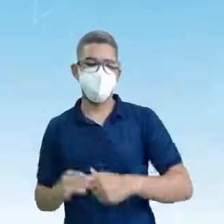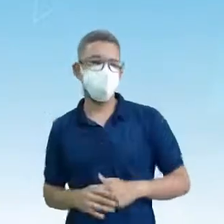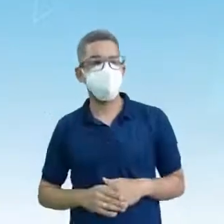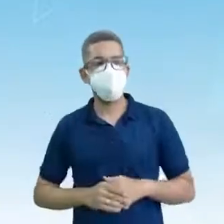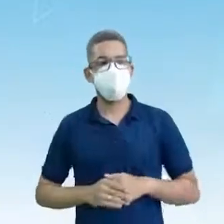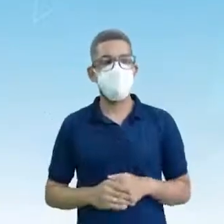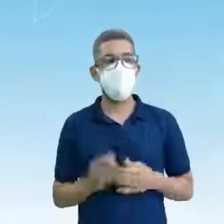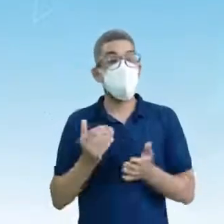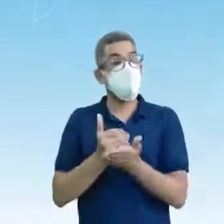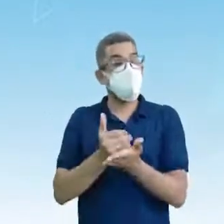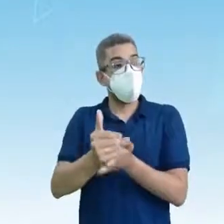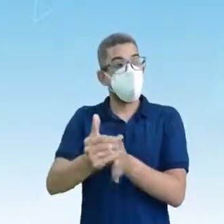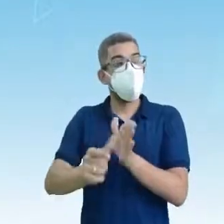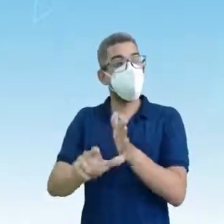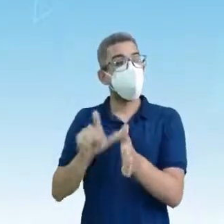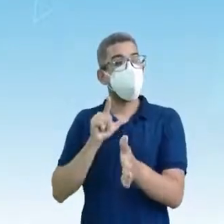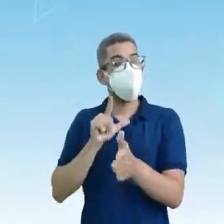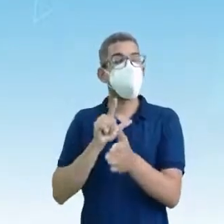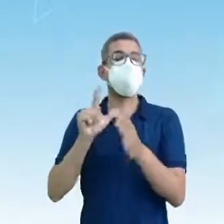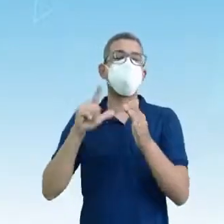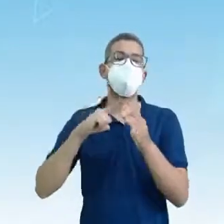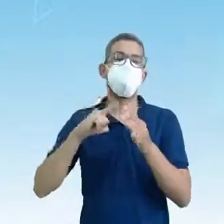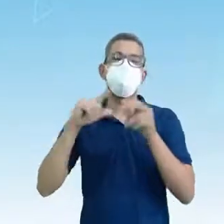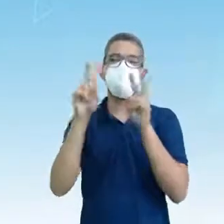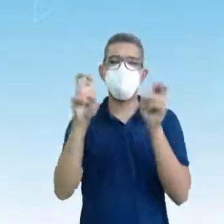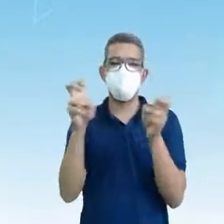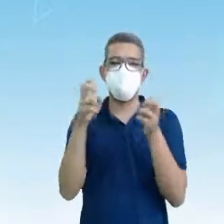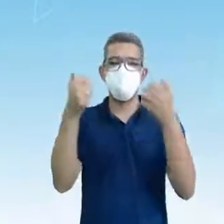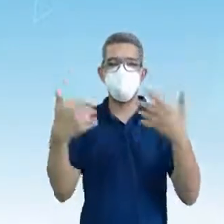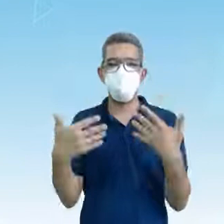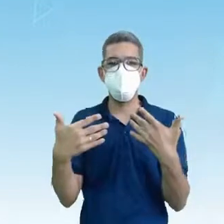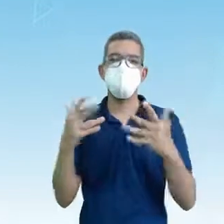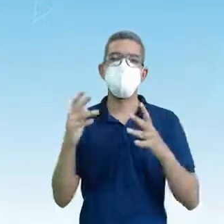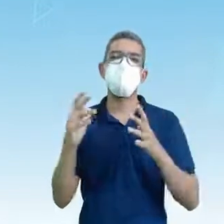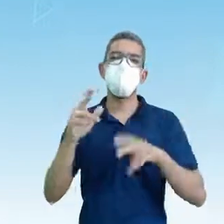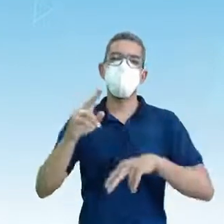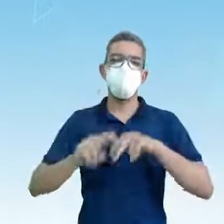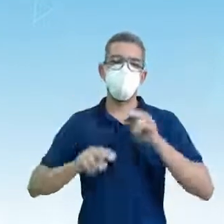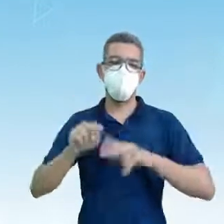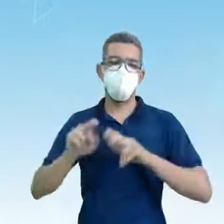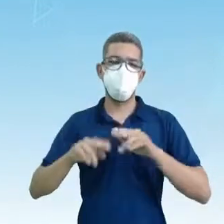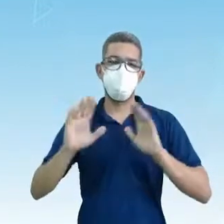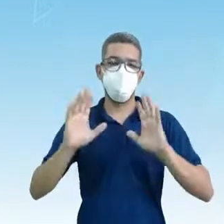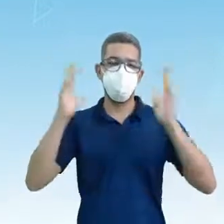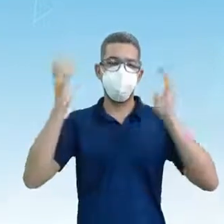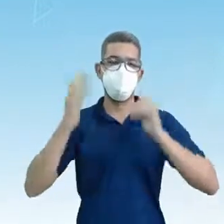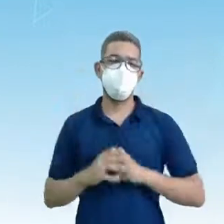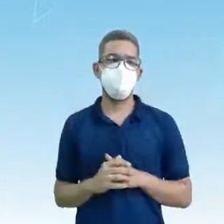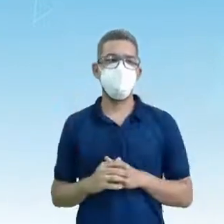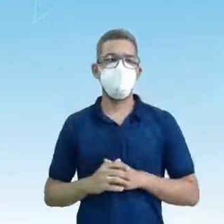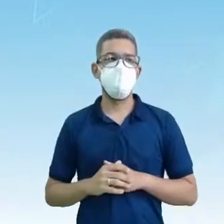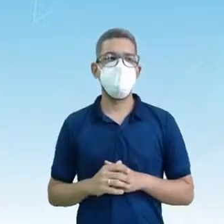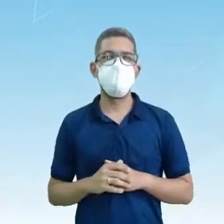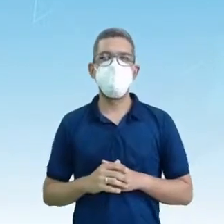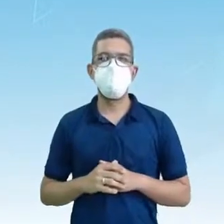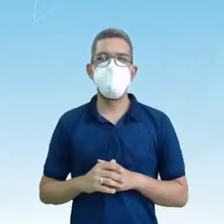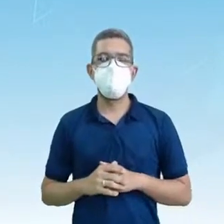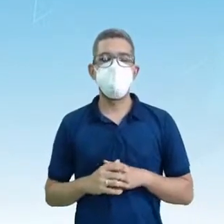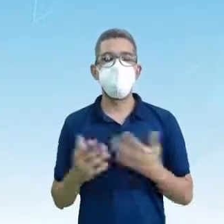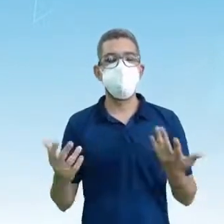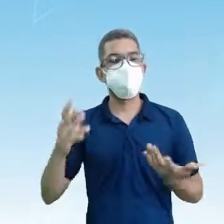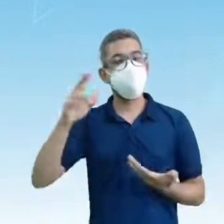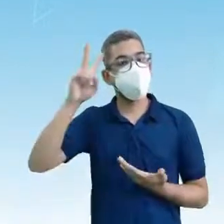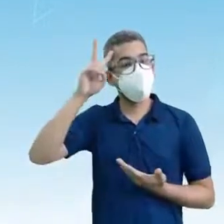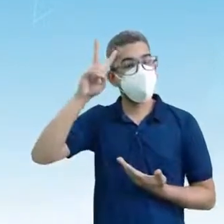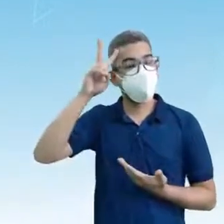para falar das festas juninas, o São João, e aí eu preparei uma parte da